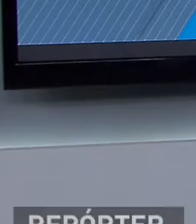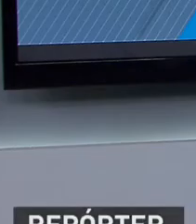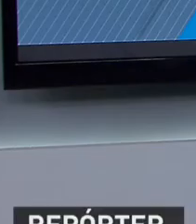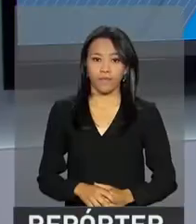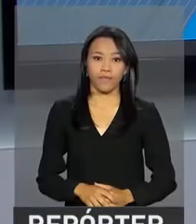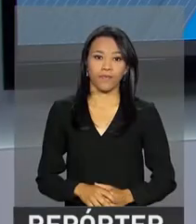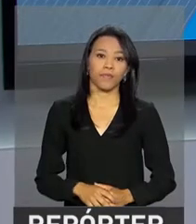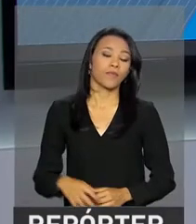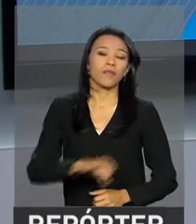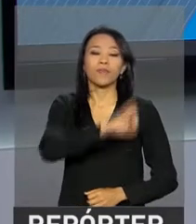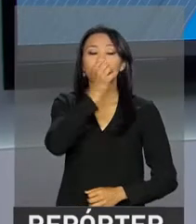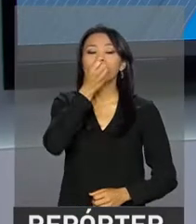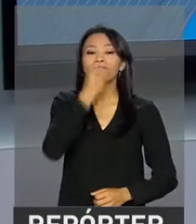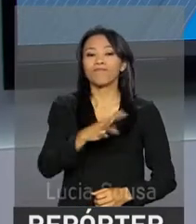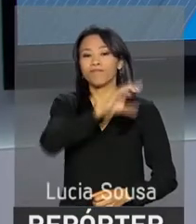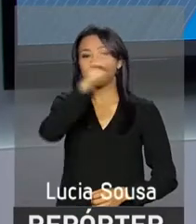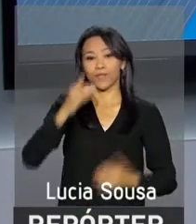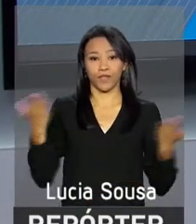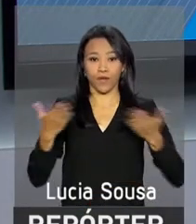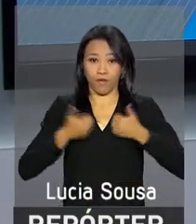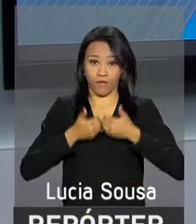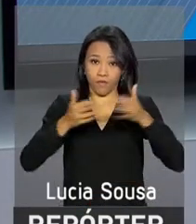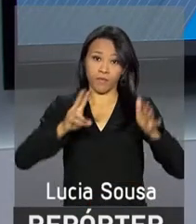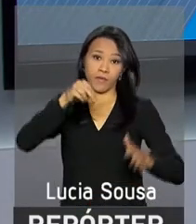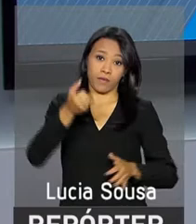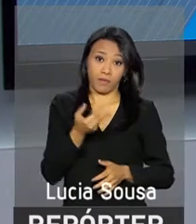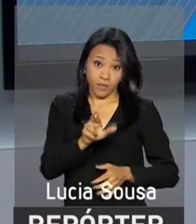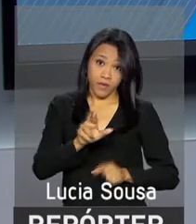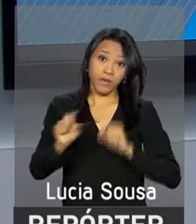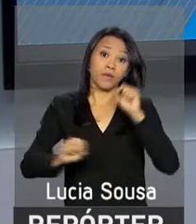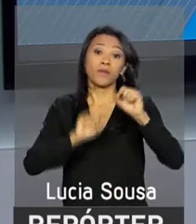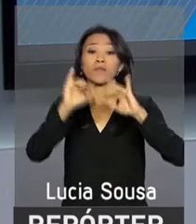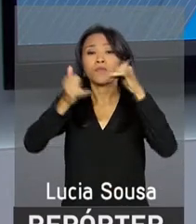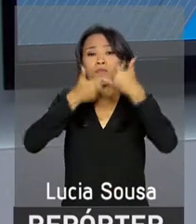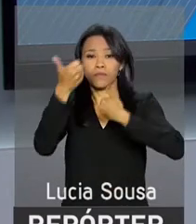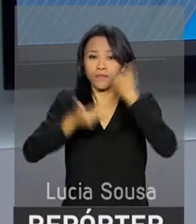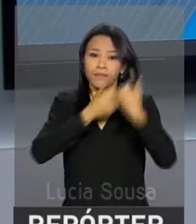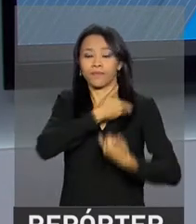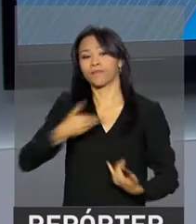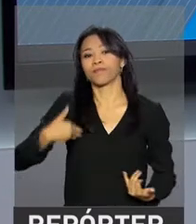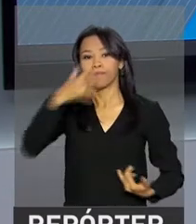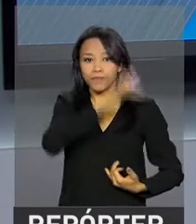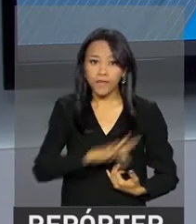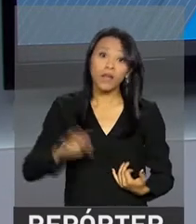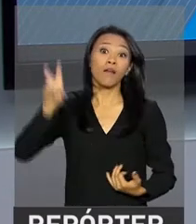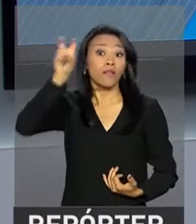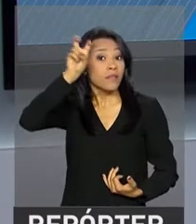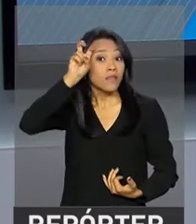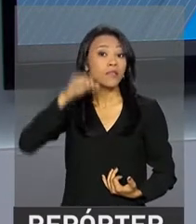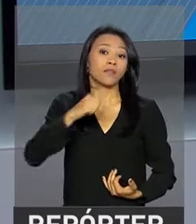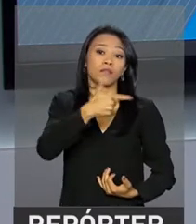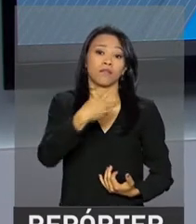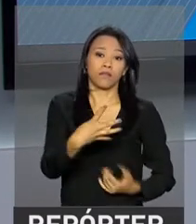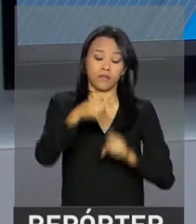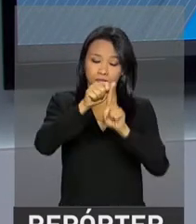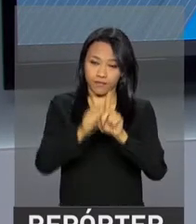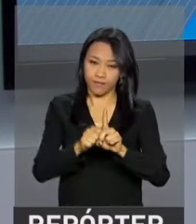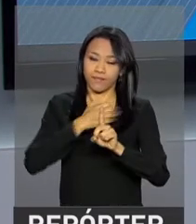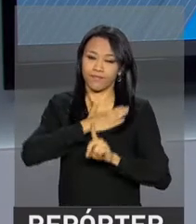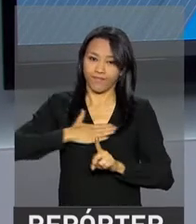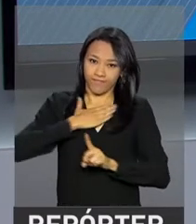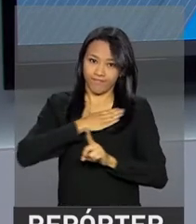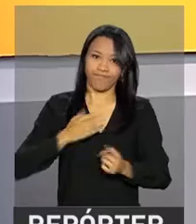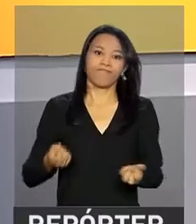olá bom dia começa agora o repórter nbr com as notícias do governo federal desta quinta feira 24 de